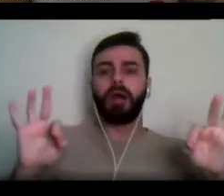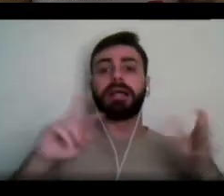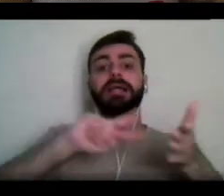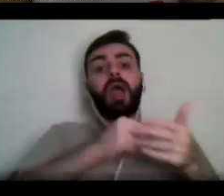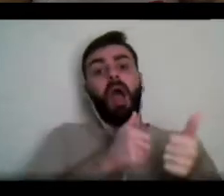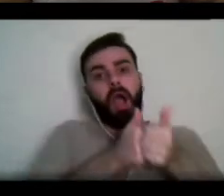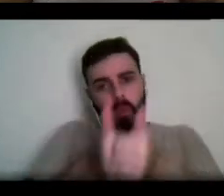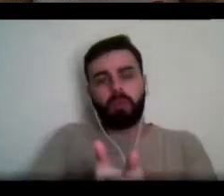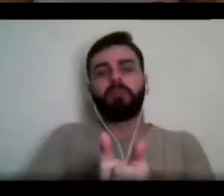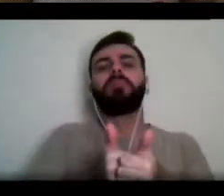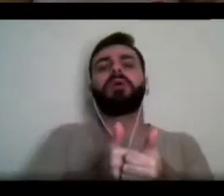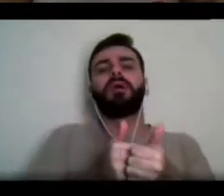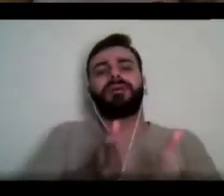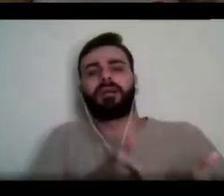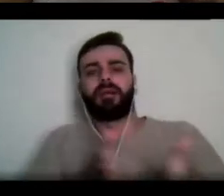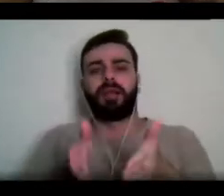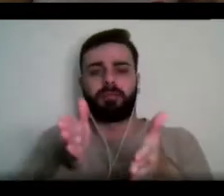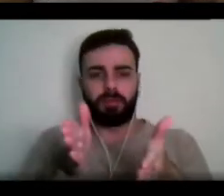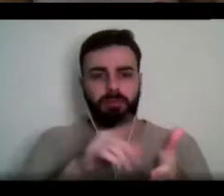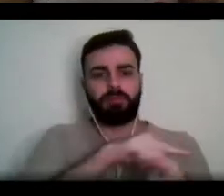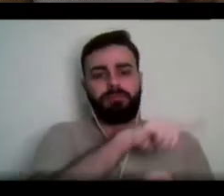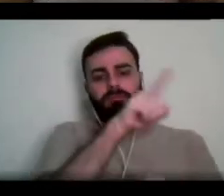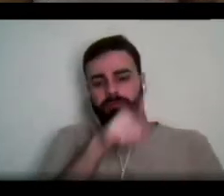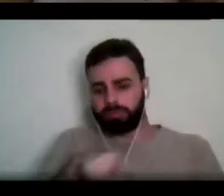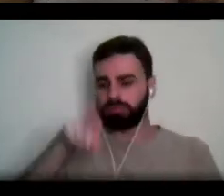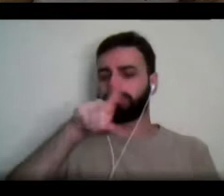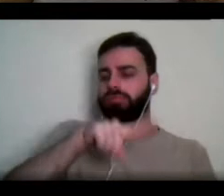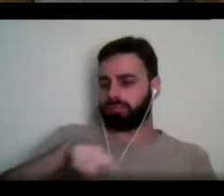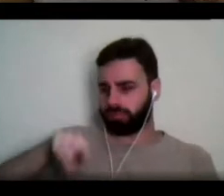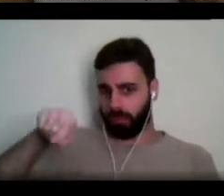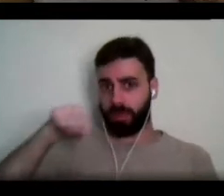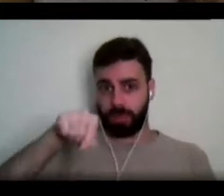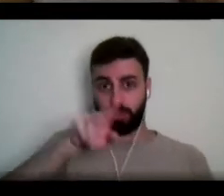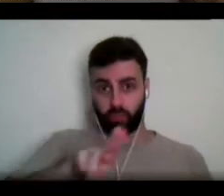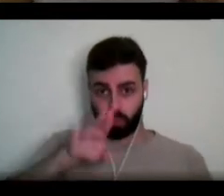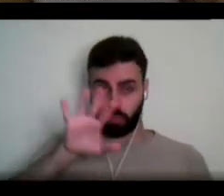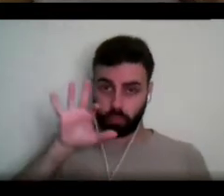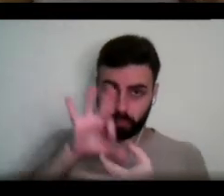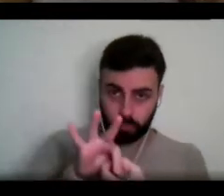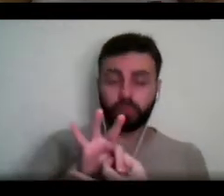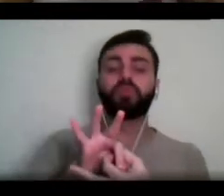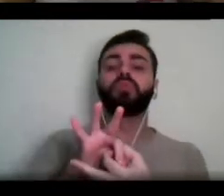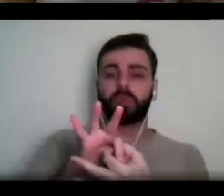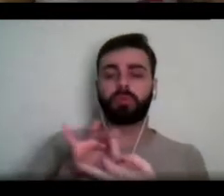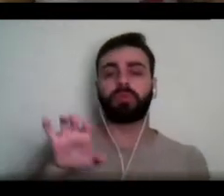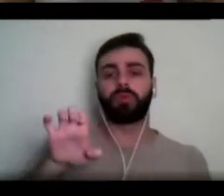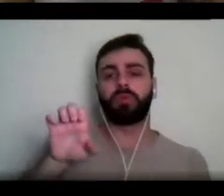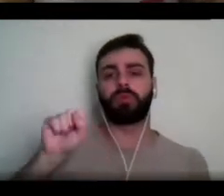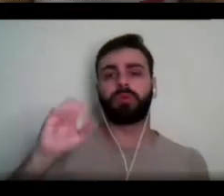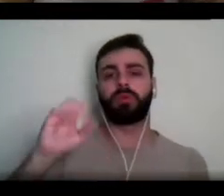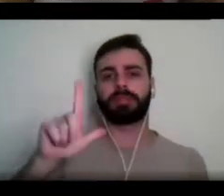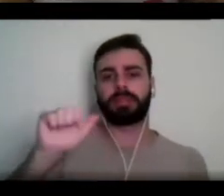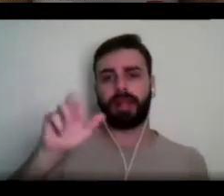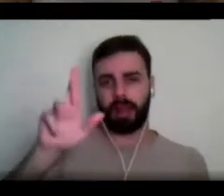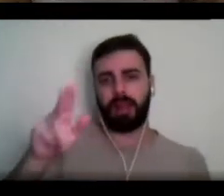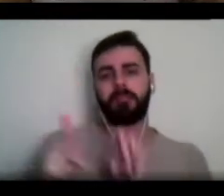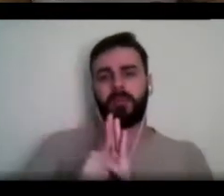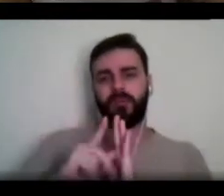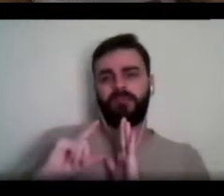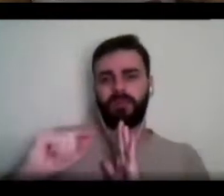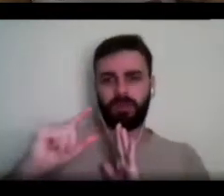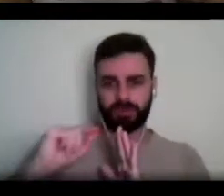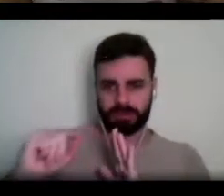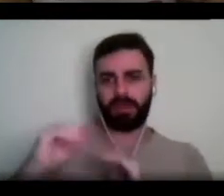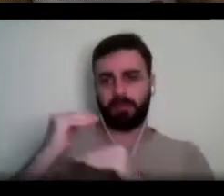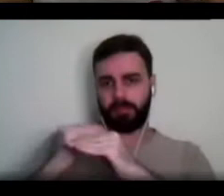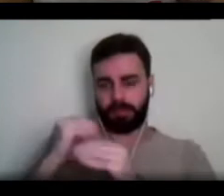distância que eu percorri tem a ver com o tanto que eu andei aqui, ó, tem a ver com a minha trajetória. Isso é a distância percorrida. E é isso aqui que eu uso